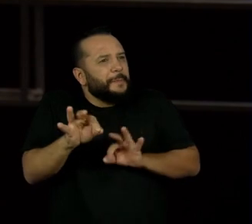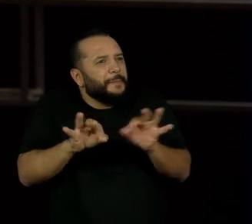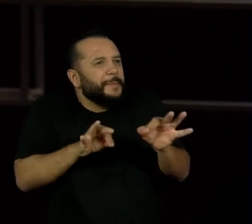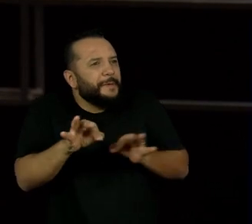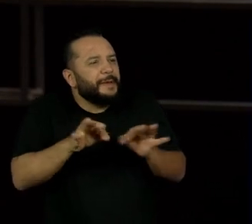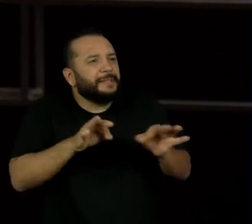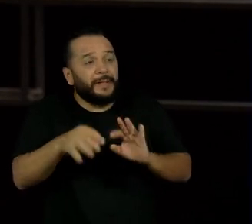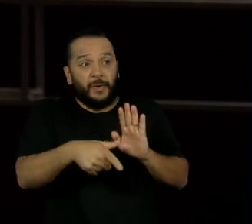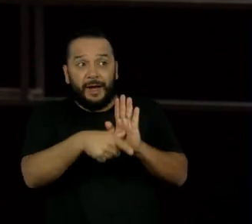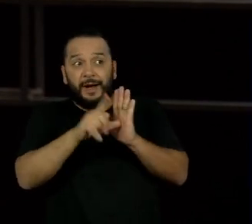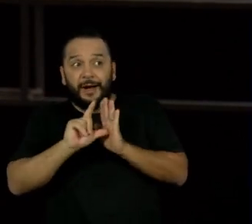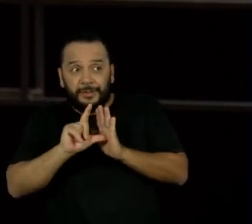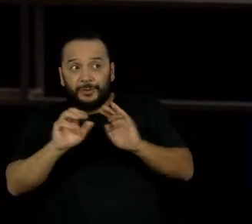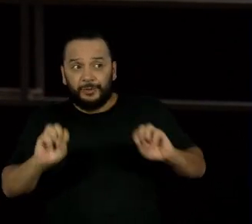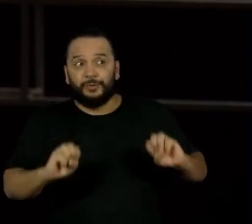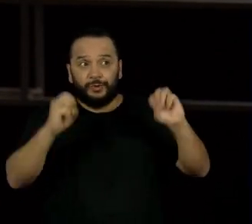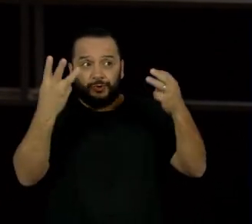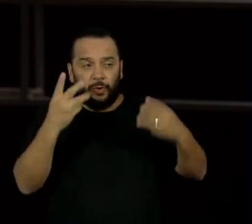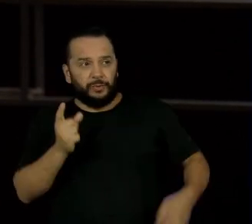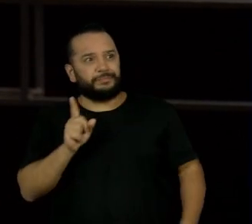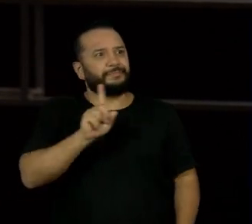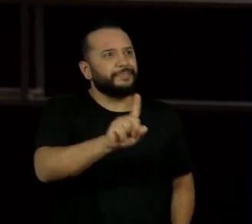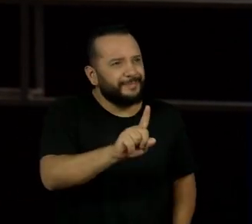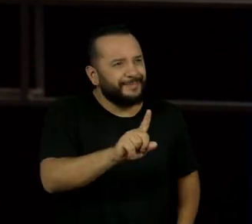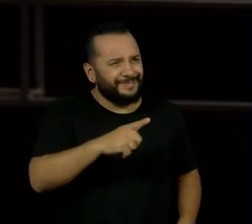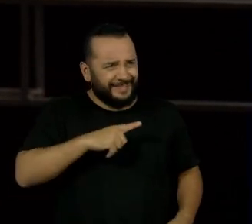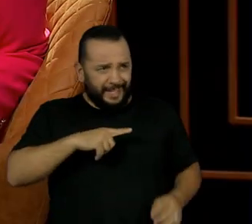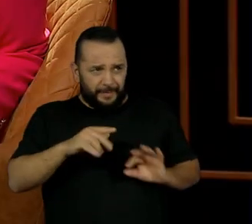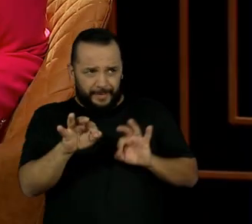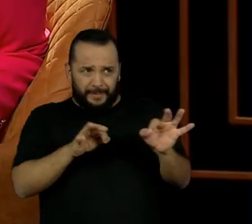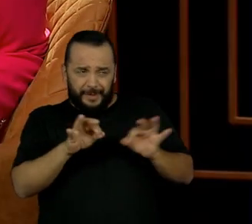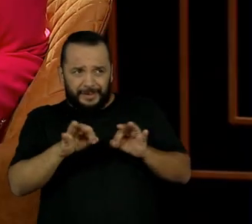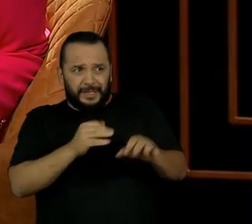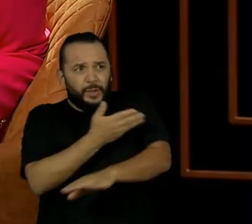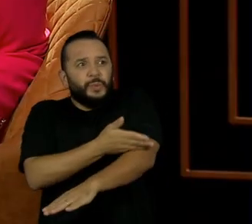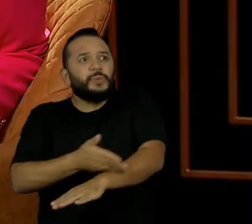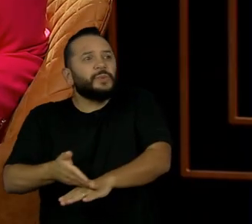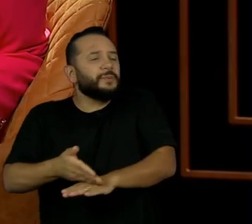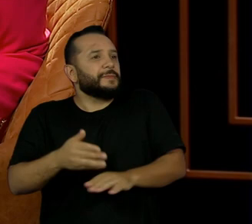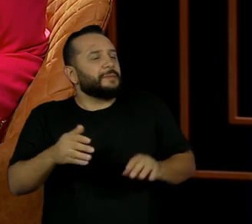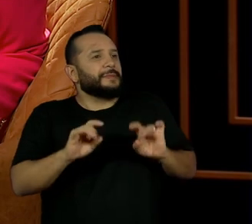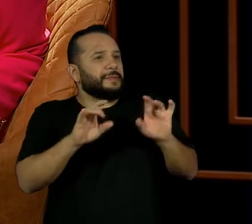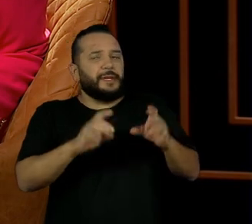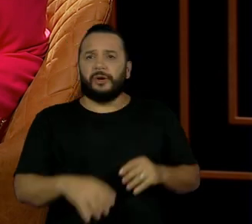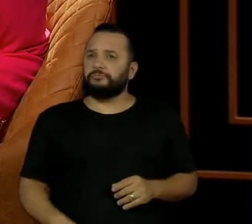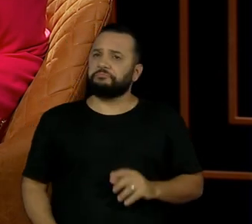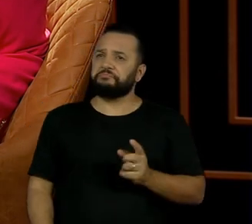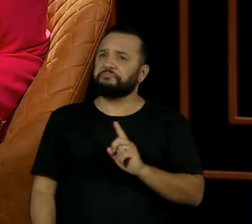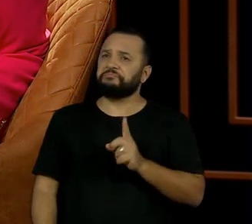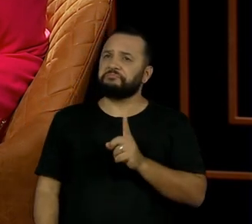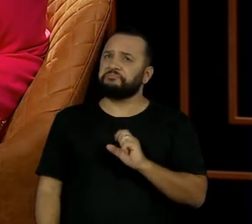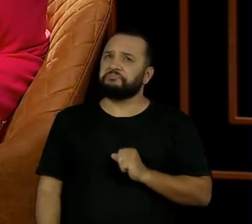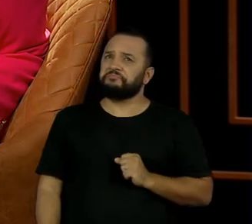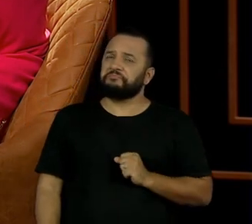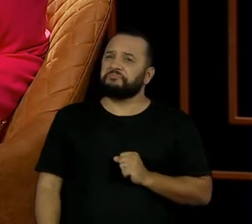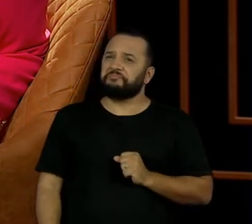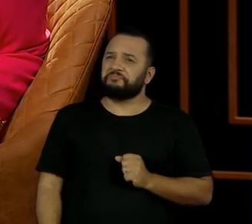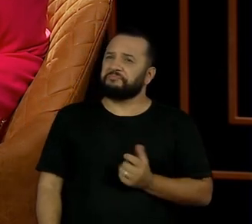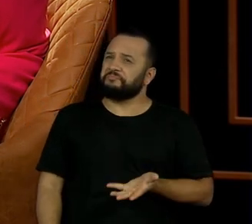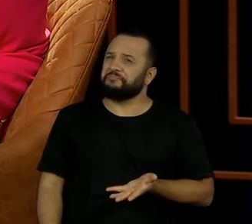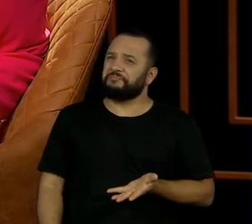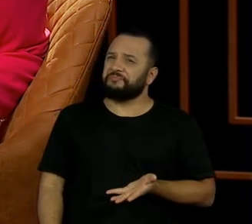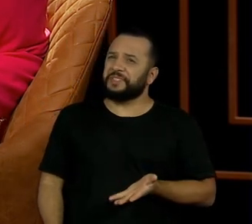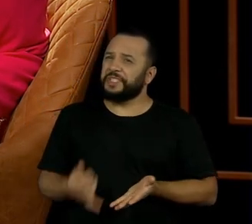aí especial antes de entrar no show por exemplo não que triste né